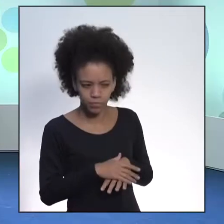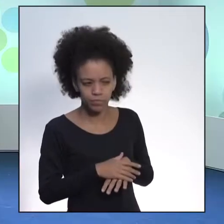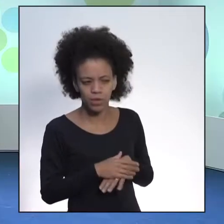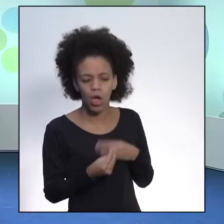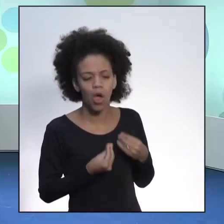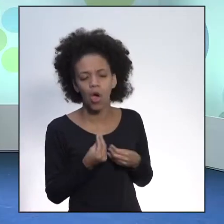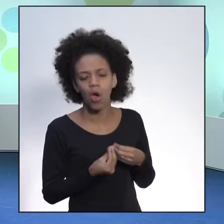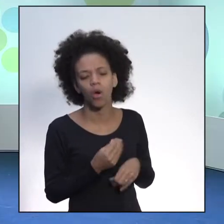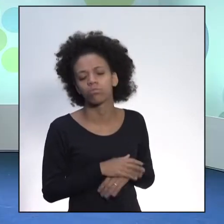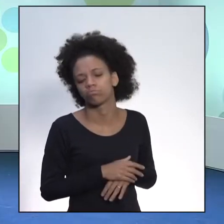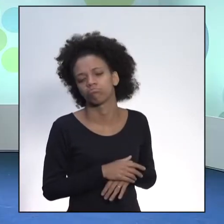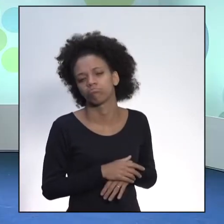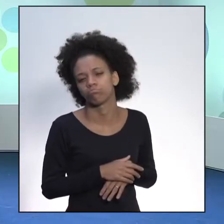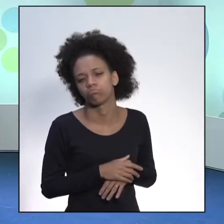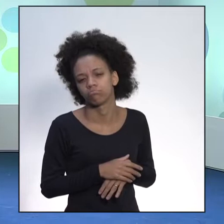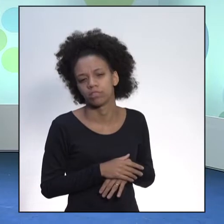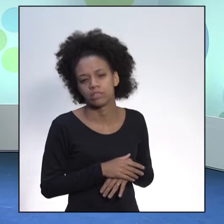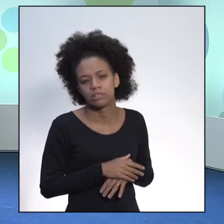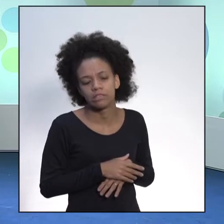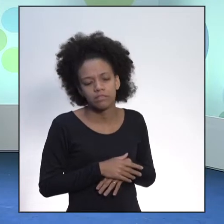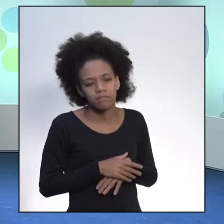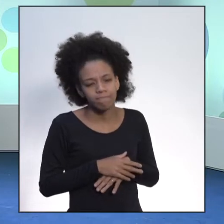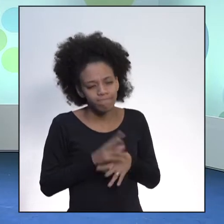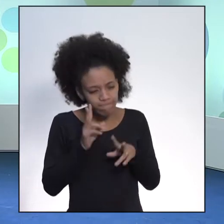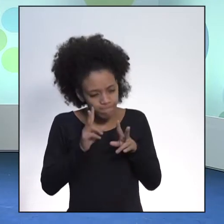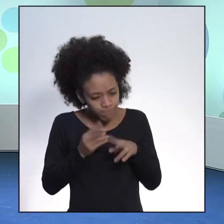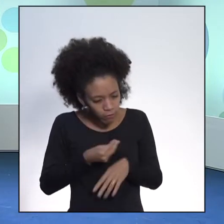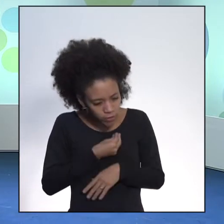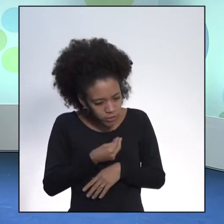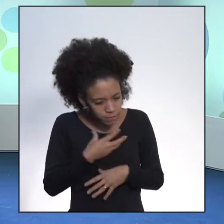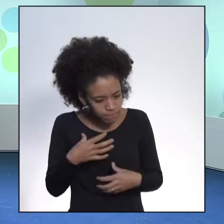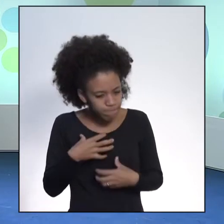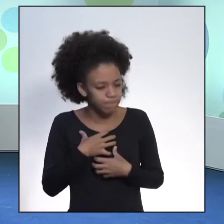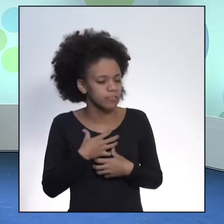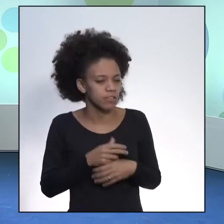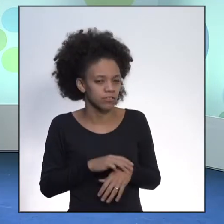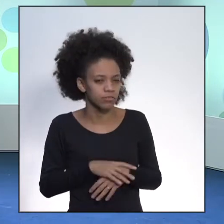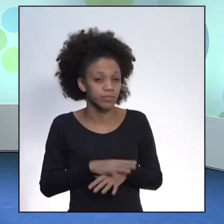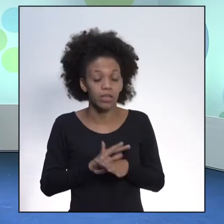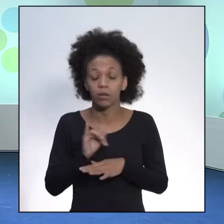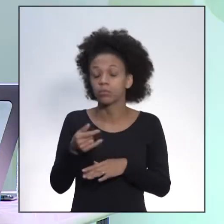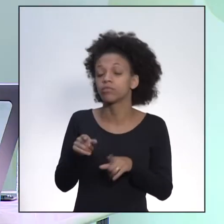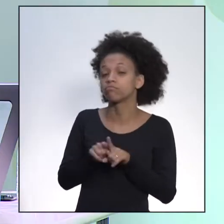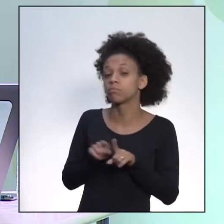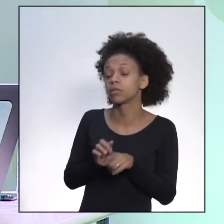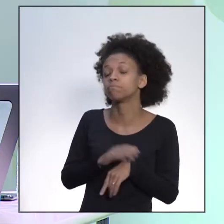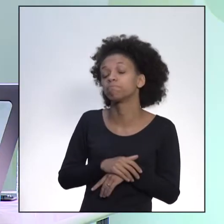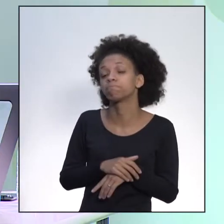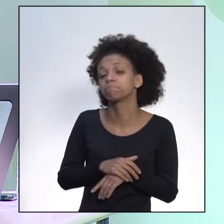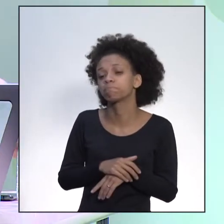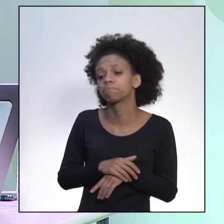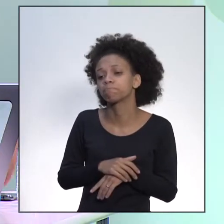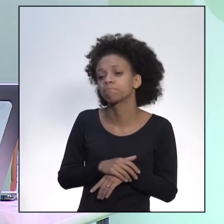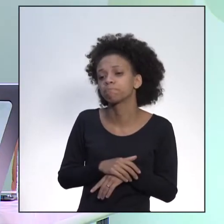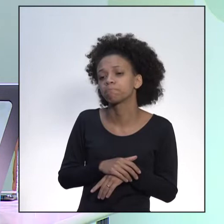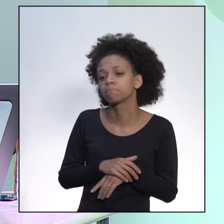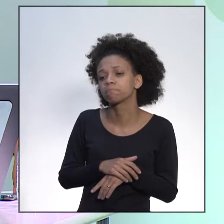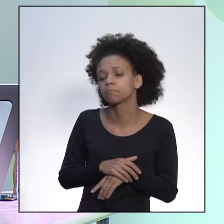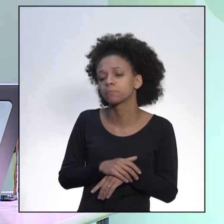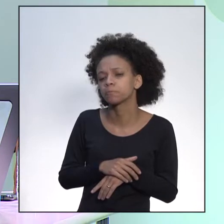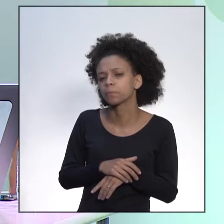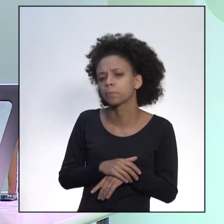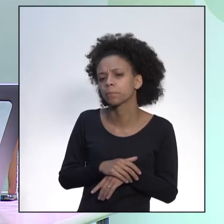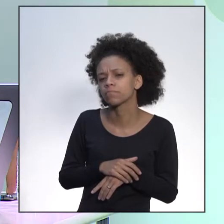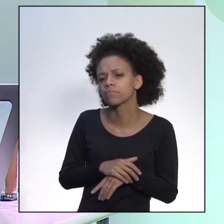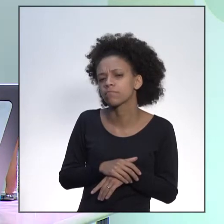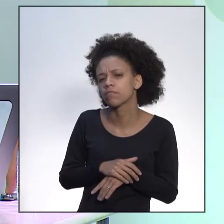que você recebe isso? Como que você vive e sente isso? Eu quero aproveitar e perguntar o seguinte, eu